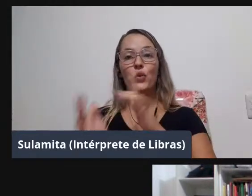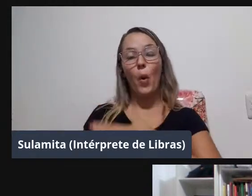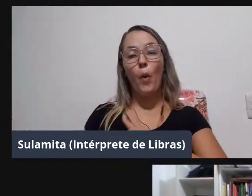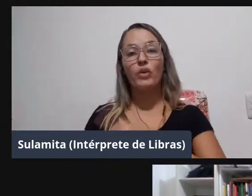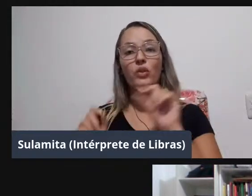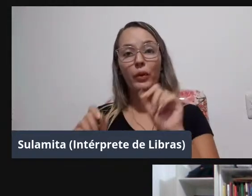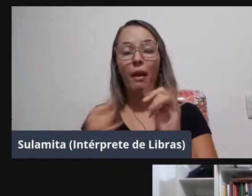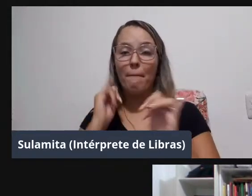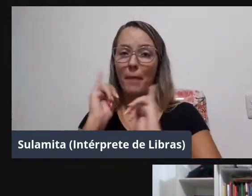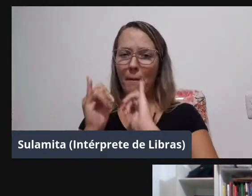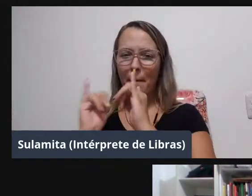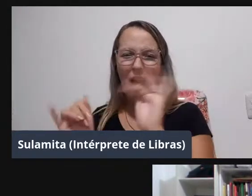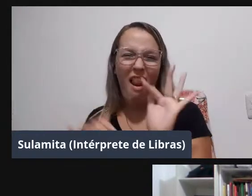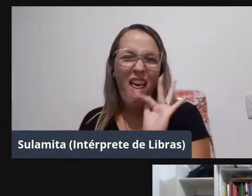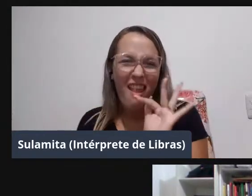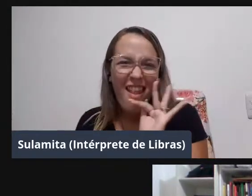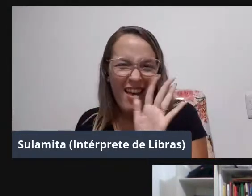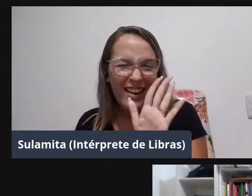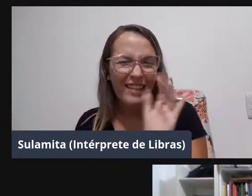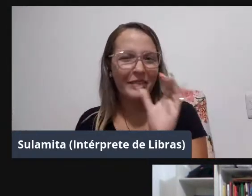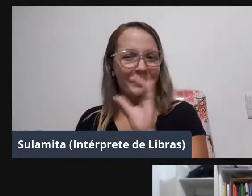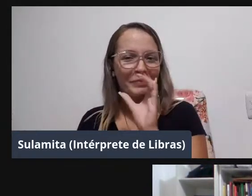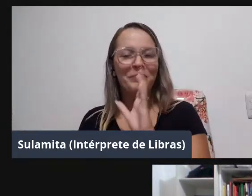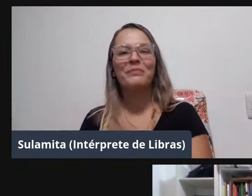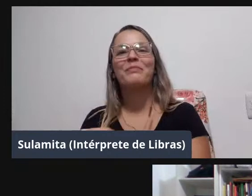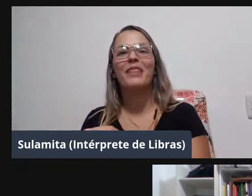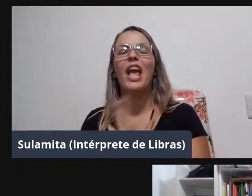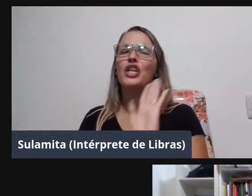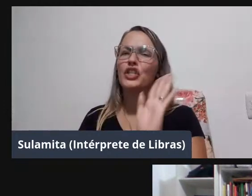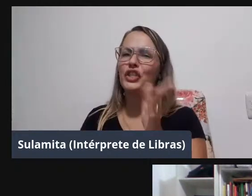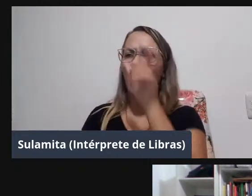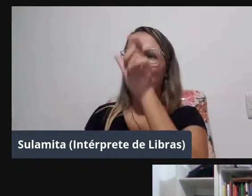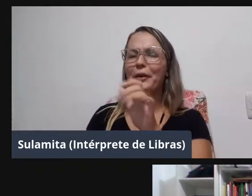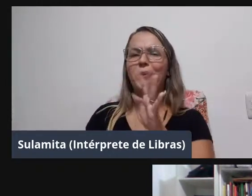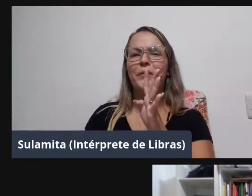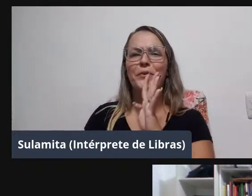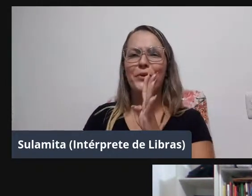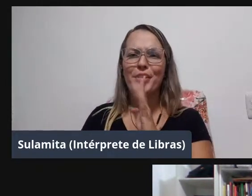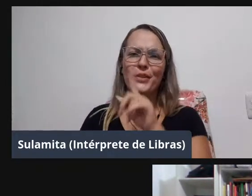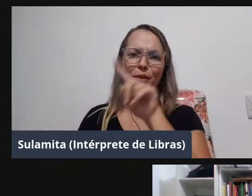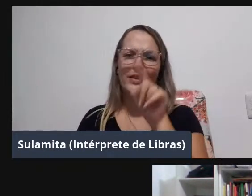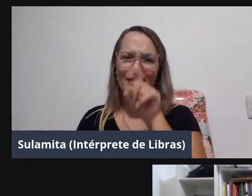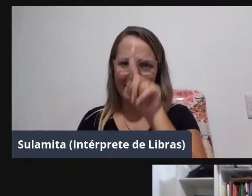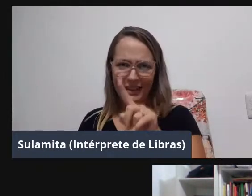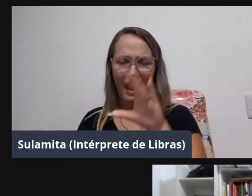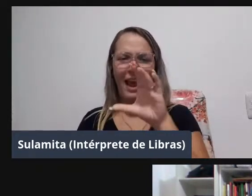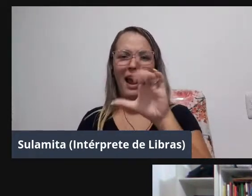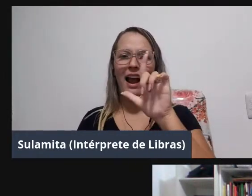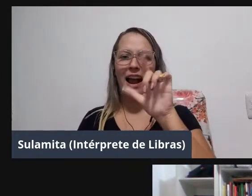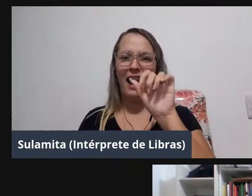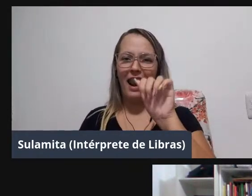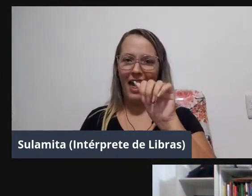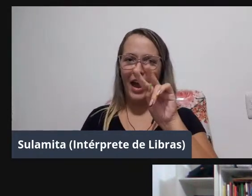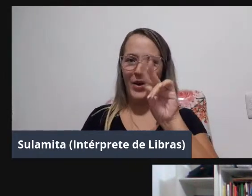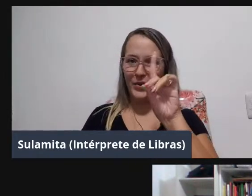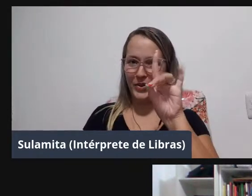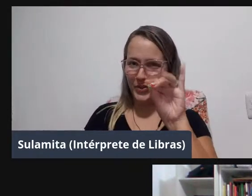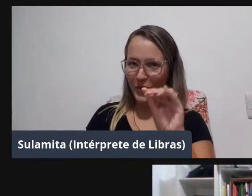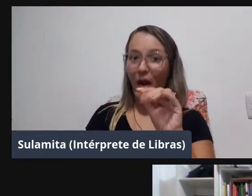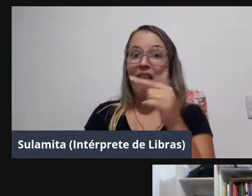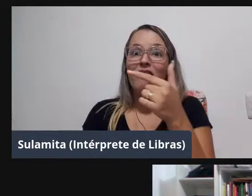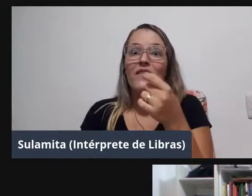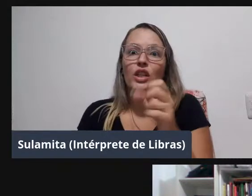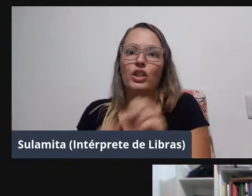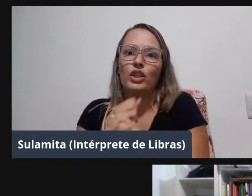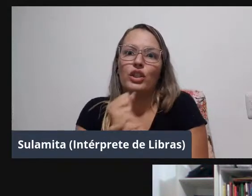contar, né, uma fofoca que eu conheço o Zé Cláudio há mais de 20 anos, porque nós somos amigos e colegas desde a graduação em